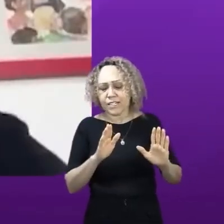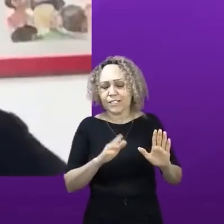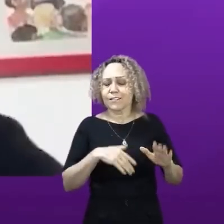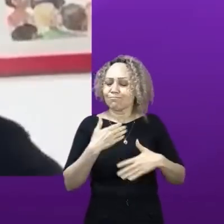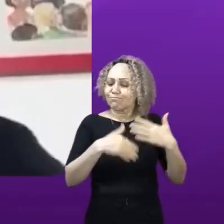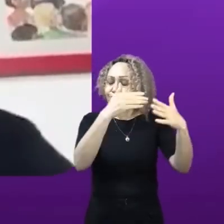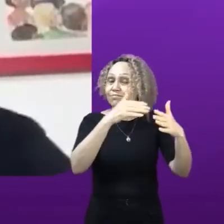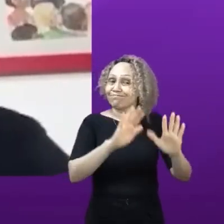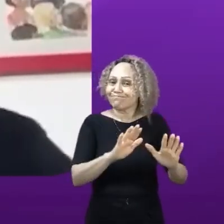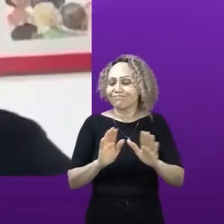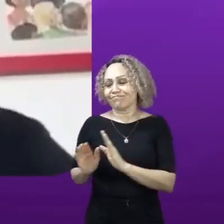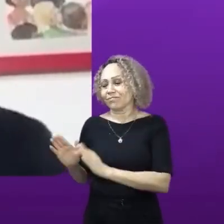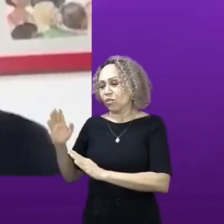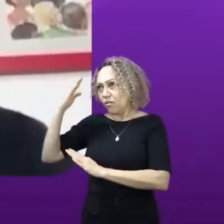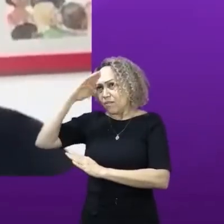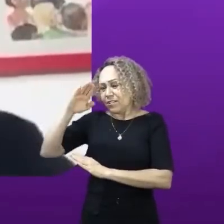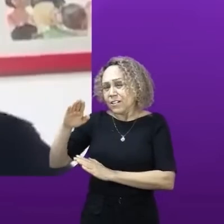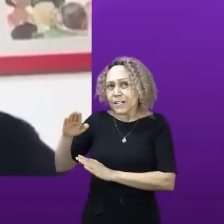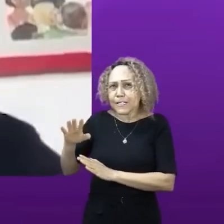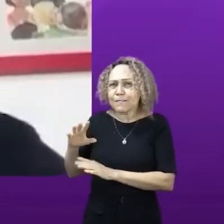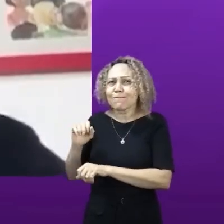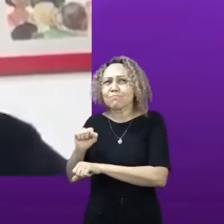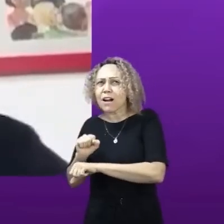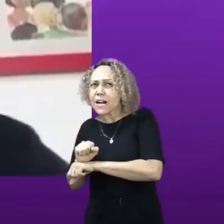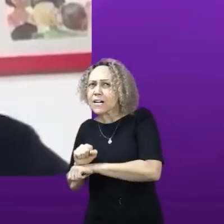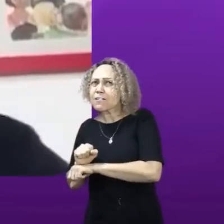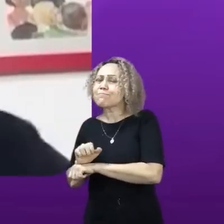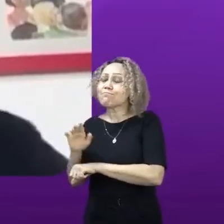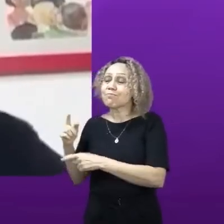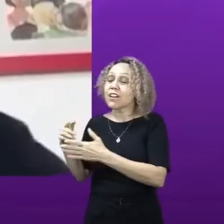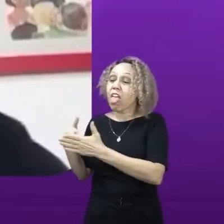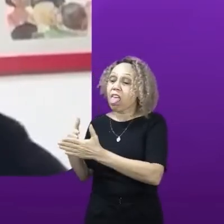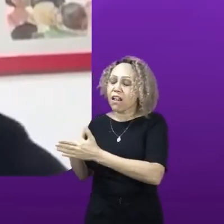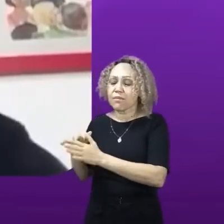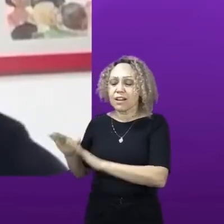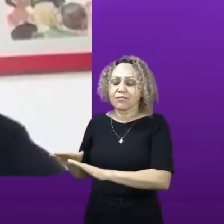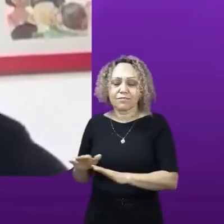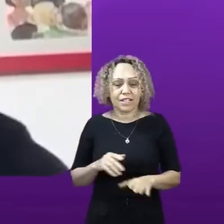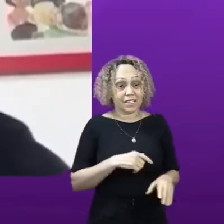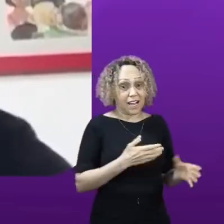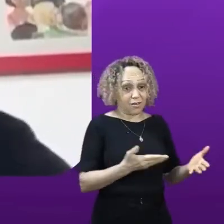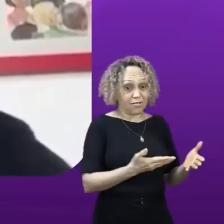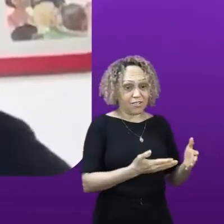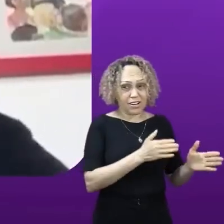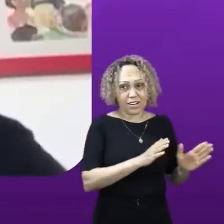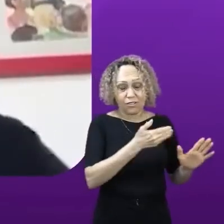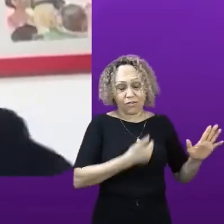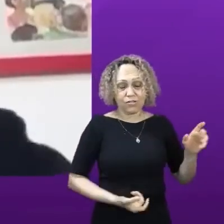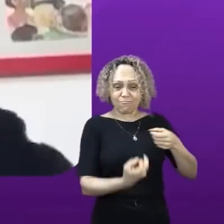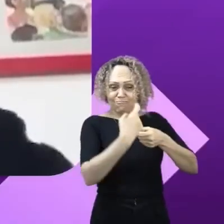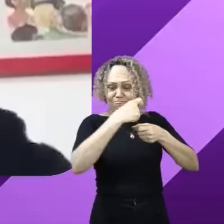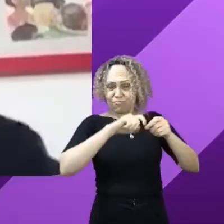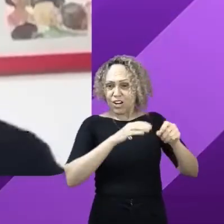essa juventude está querendo voltar com tudo. Como é que aquele jovem formado ali em 2015, hoje, consegue ter